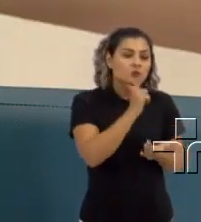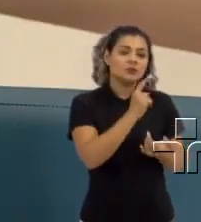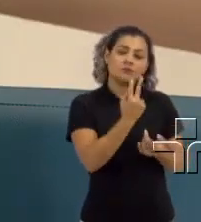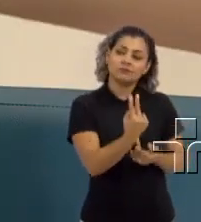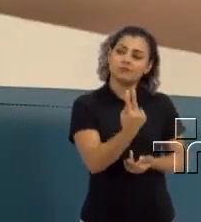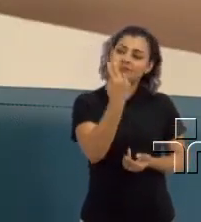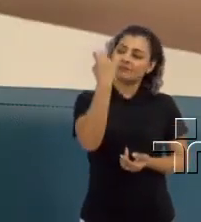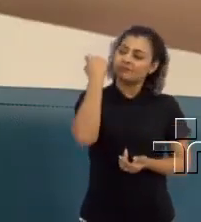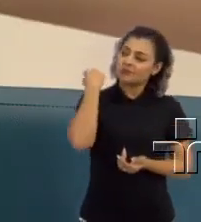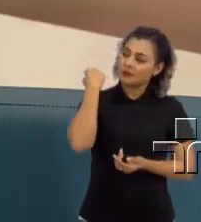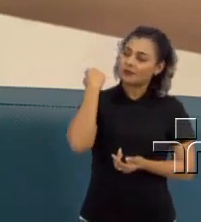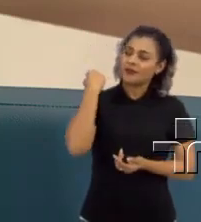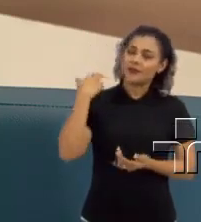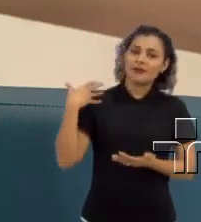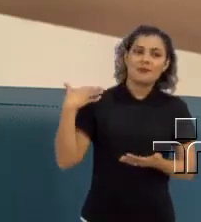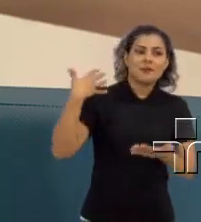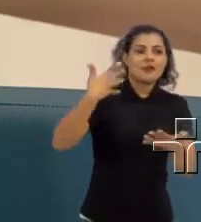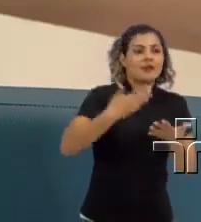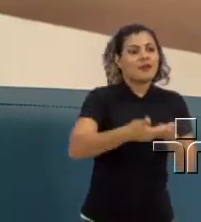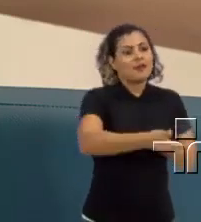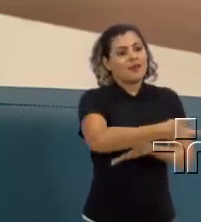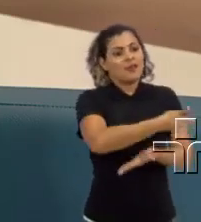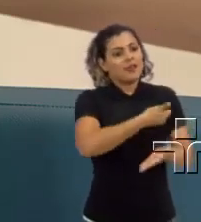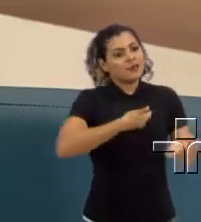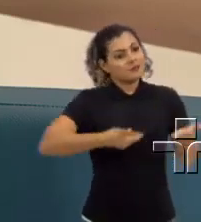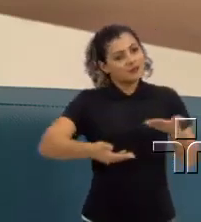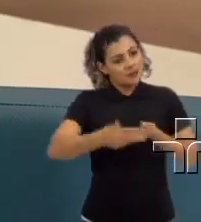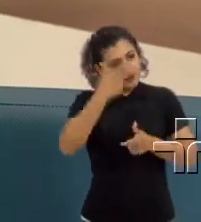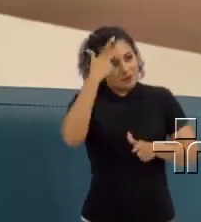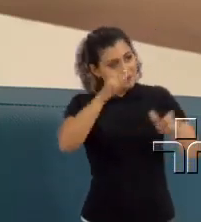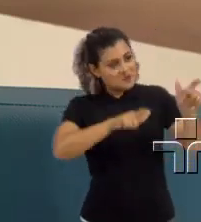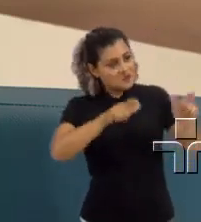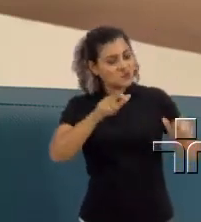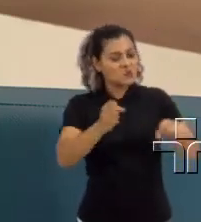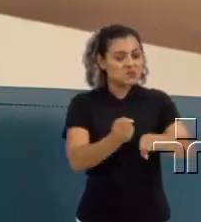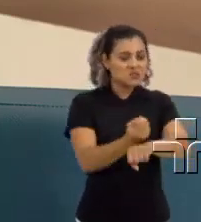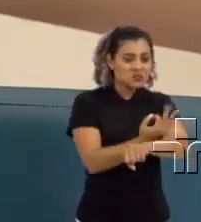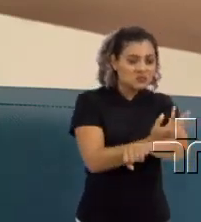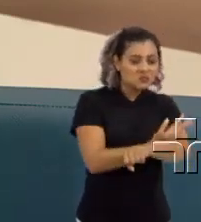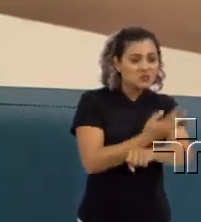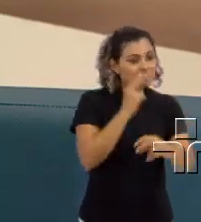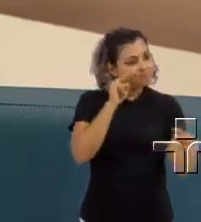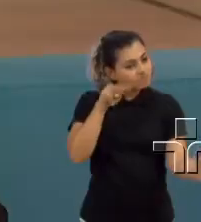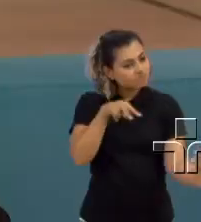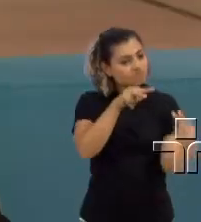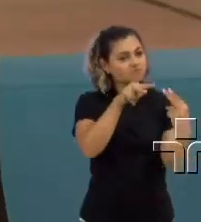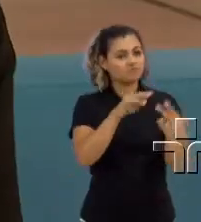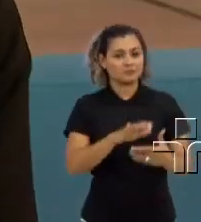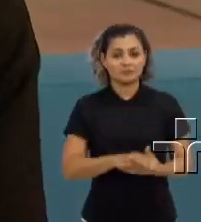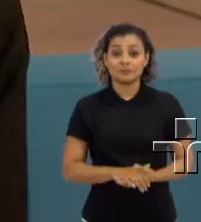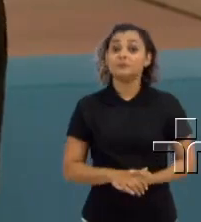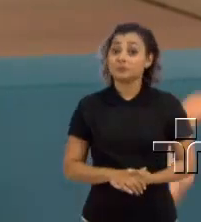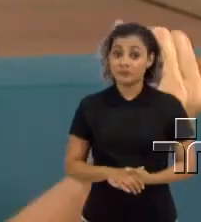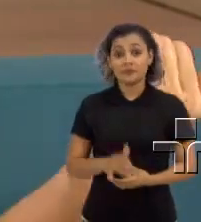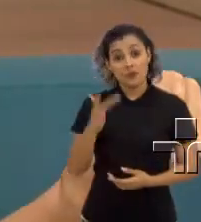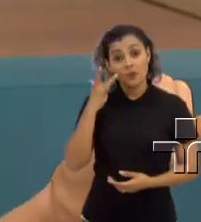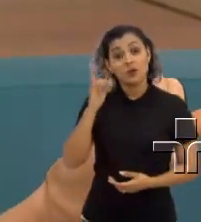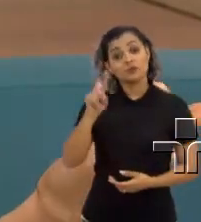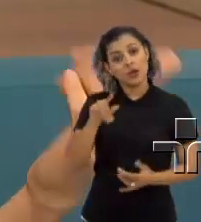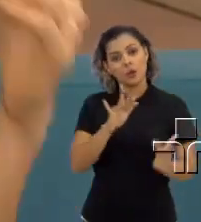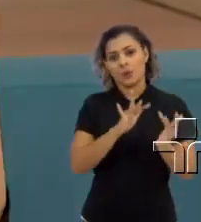resgate, essa coisa das relações interpessoais, dos sentimentos, do olho no olho? É, eu acho que tem a ver com